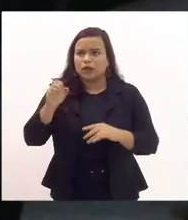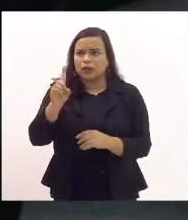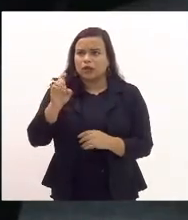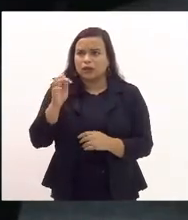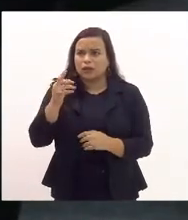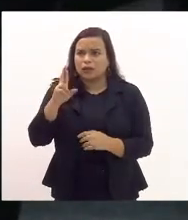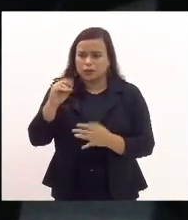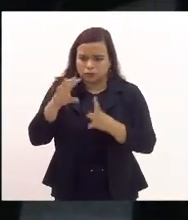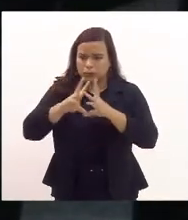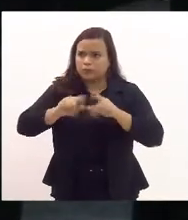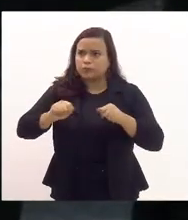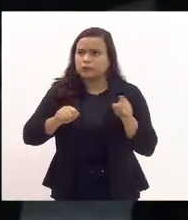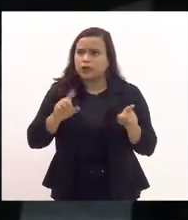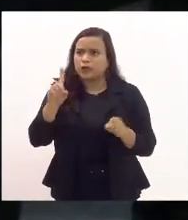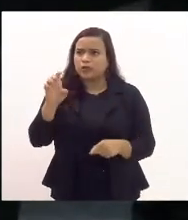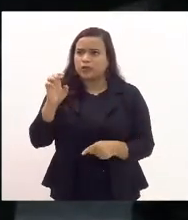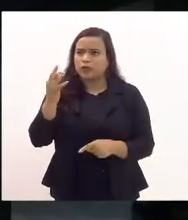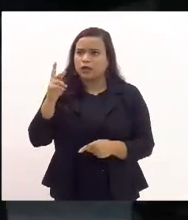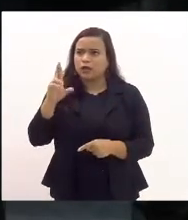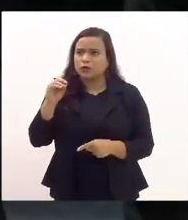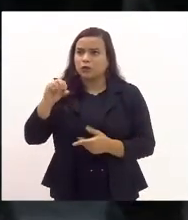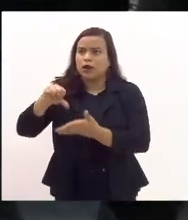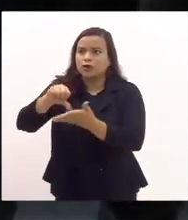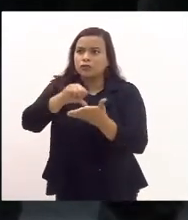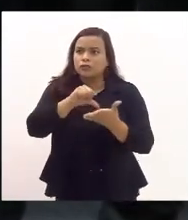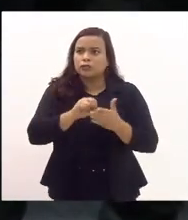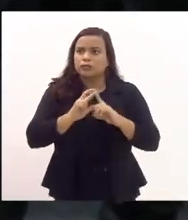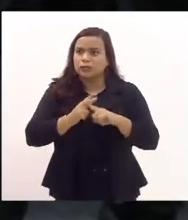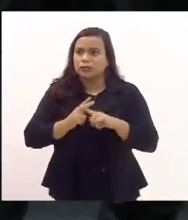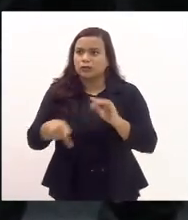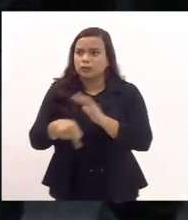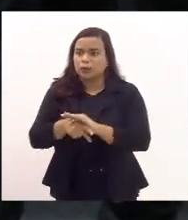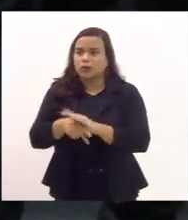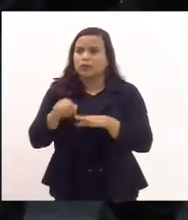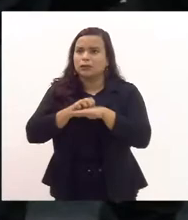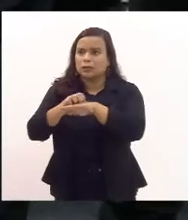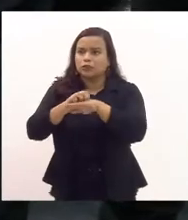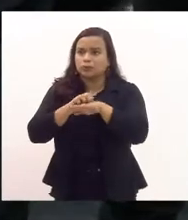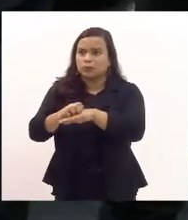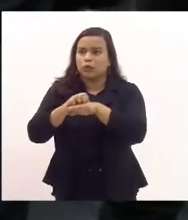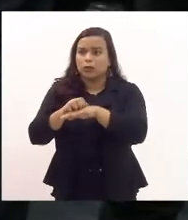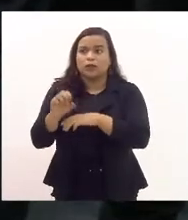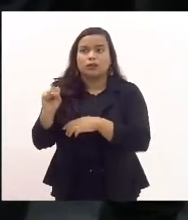dentro e não existe agência reguladora de Transportes